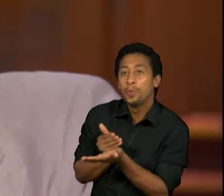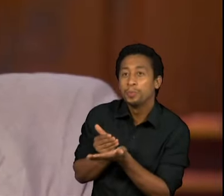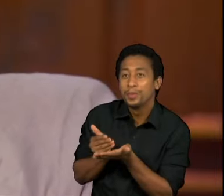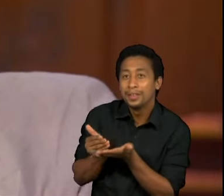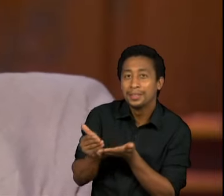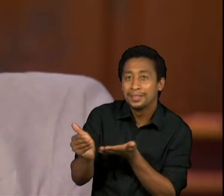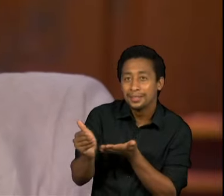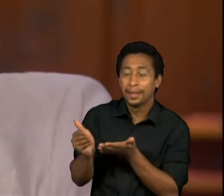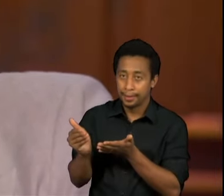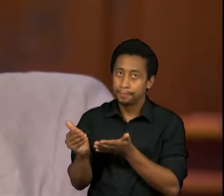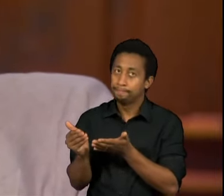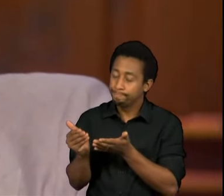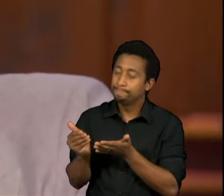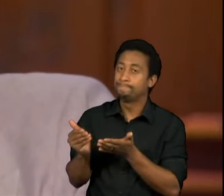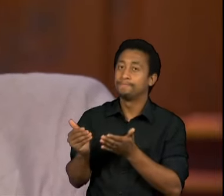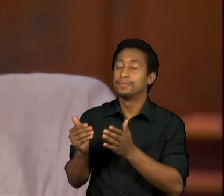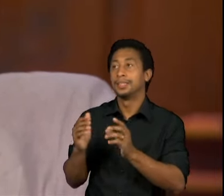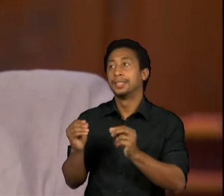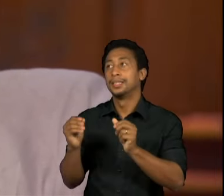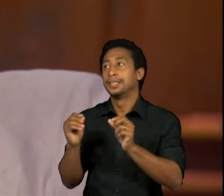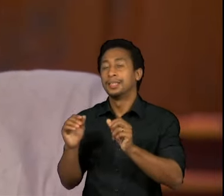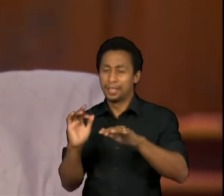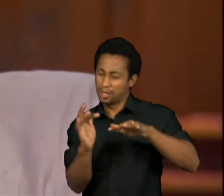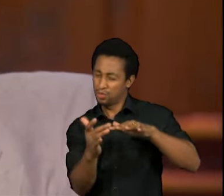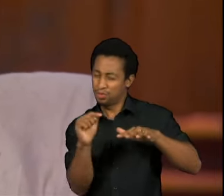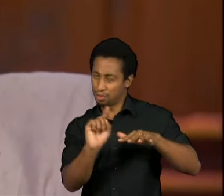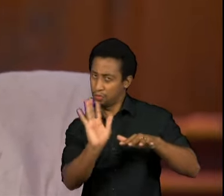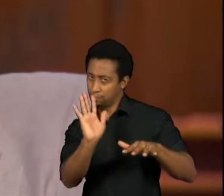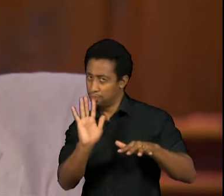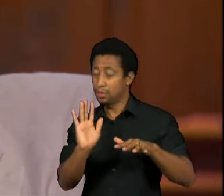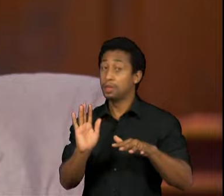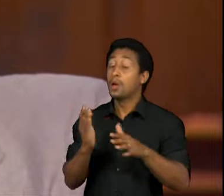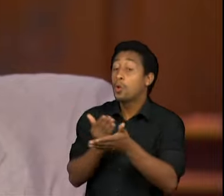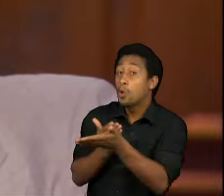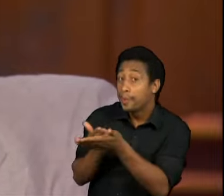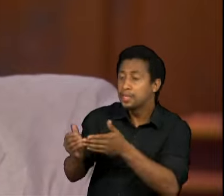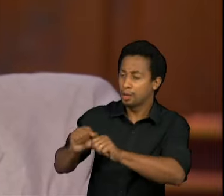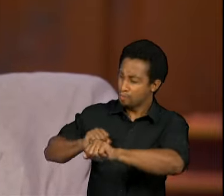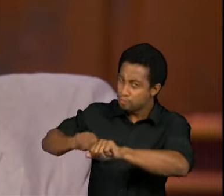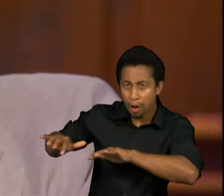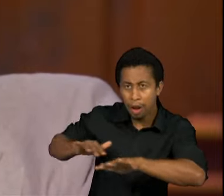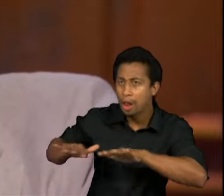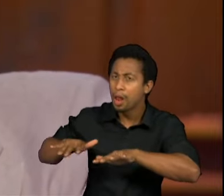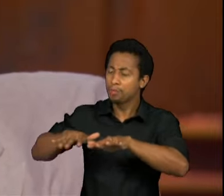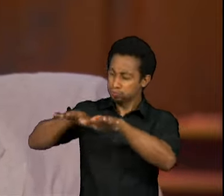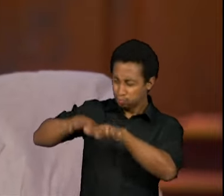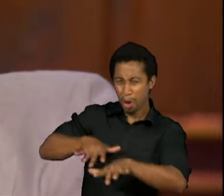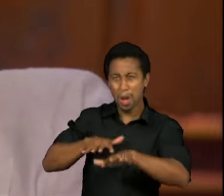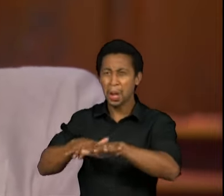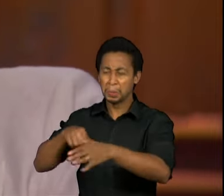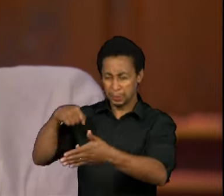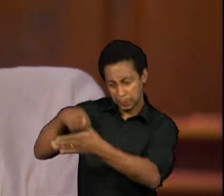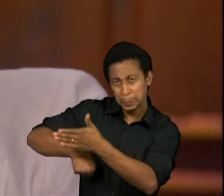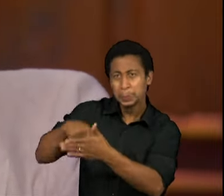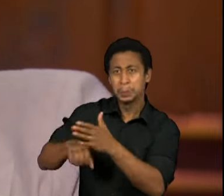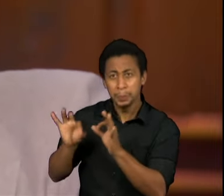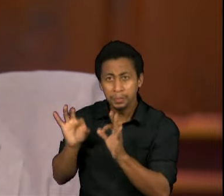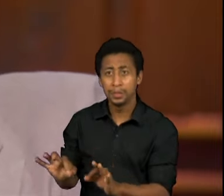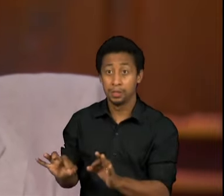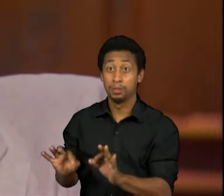comecei nas redes sociais muito pelo contrário vem da militância de base mas as redes sociais usadas como